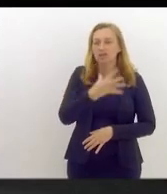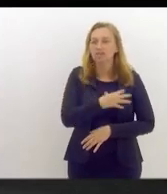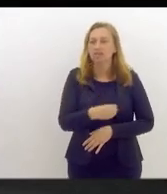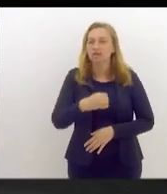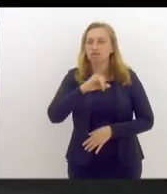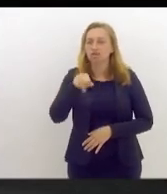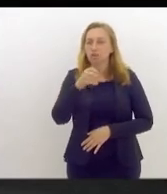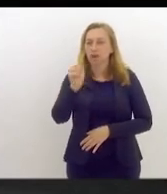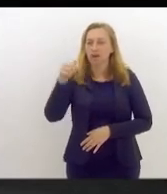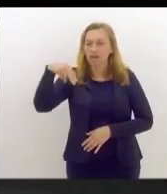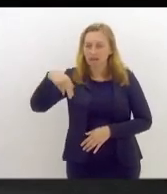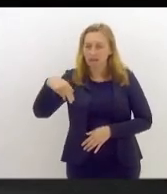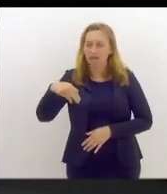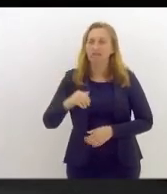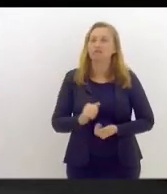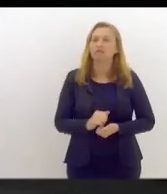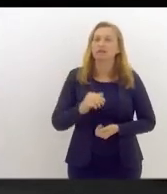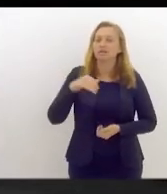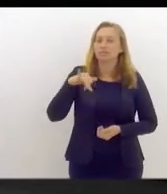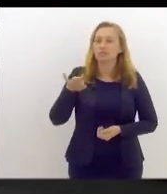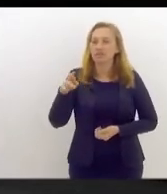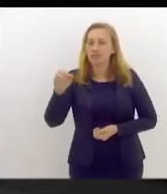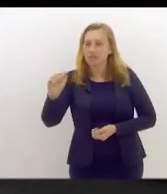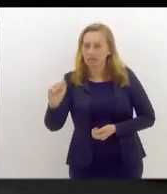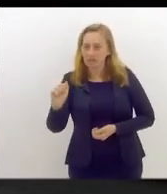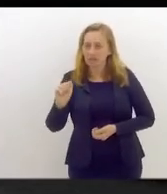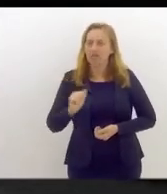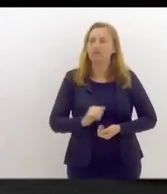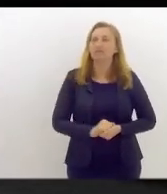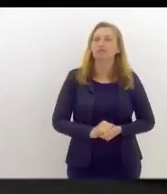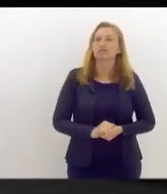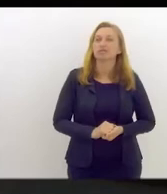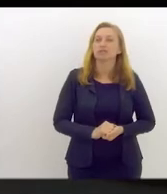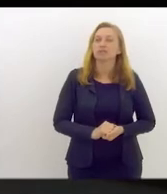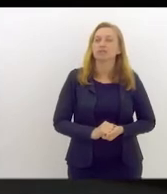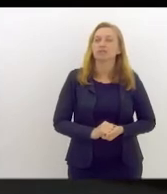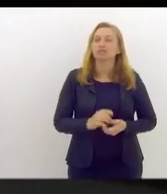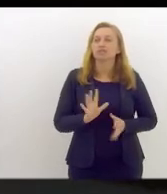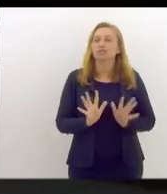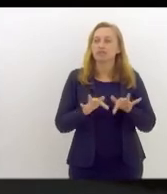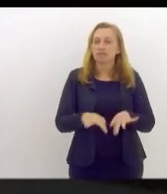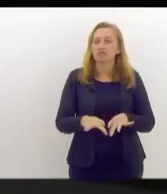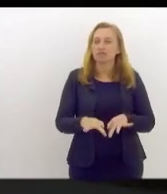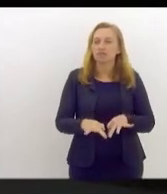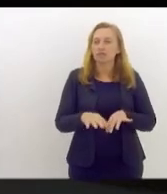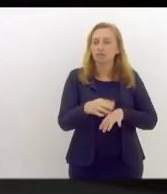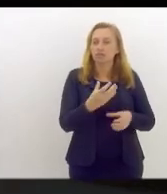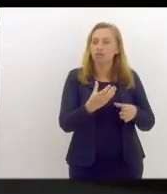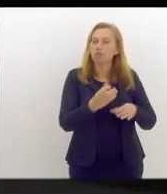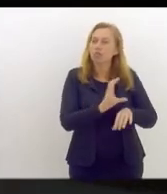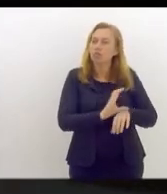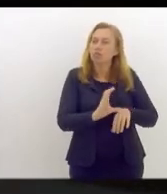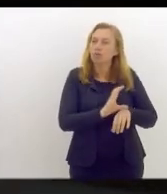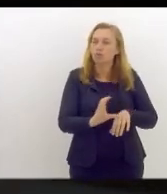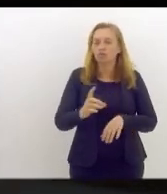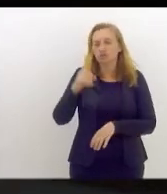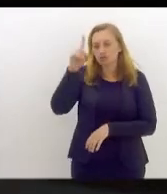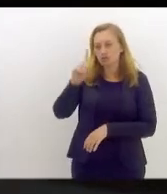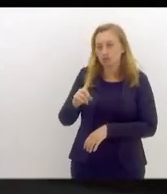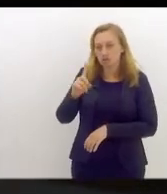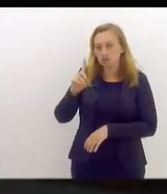Joaquim Rodrigues Barreto e Miriam Rodrigues Barreto concluiu o curso de direito no ano de 1985